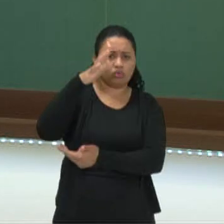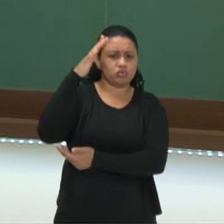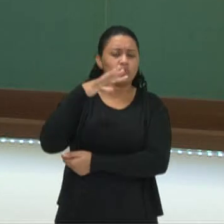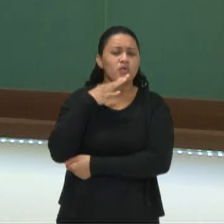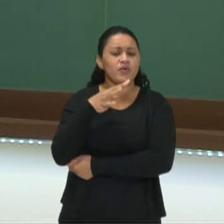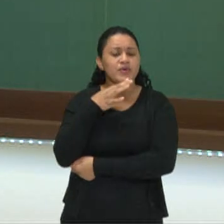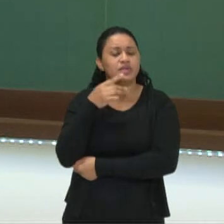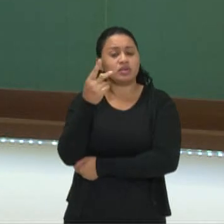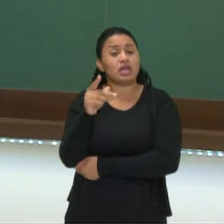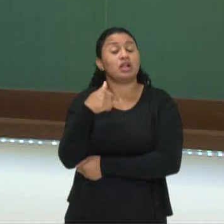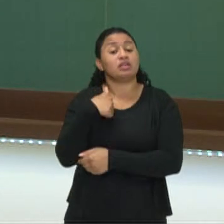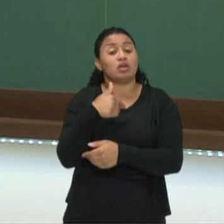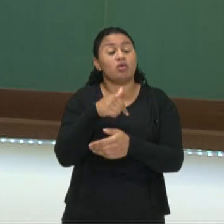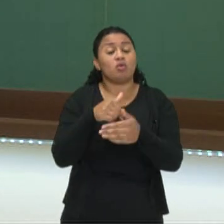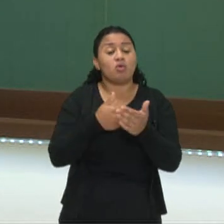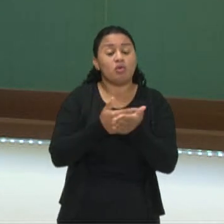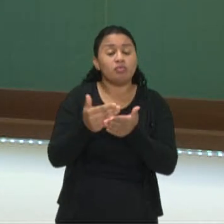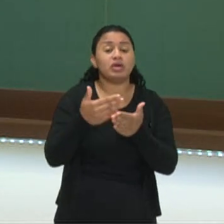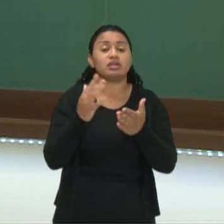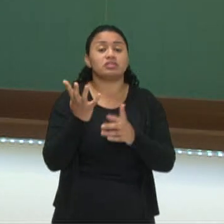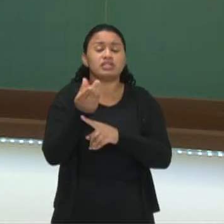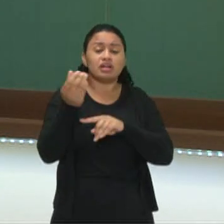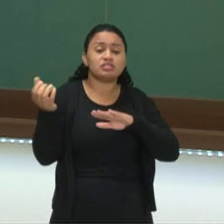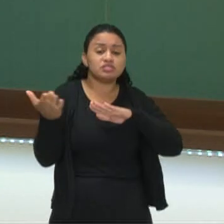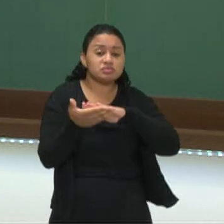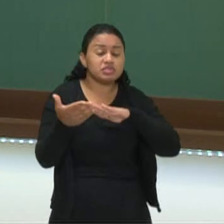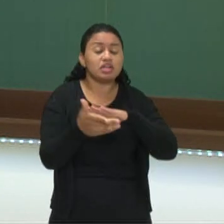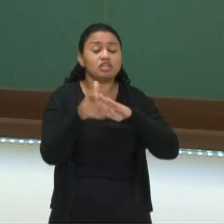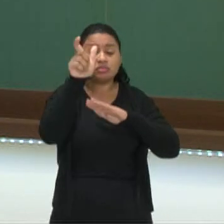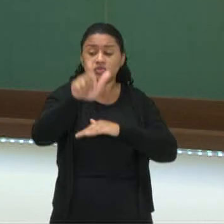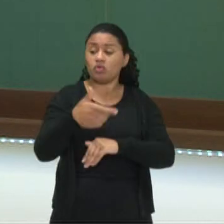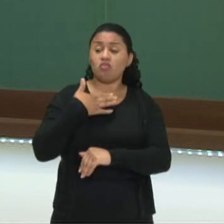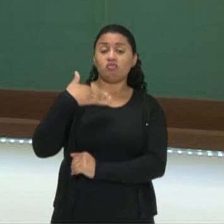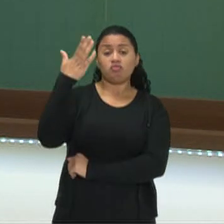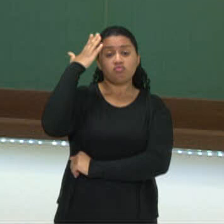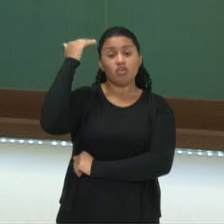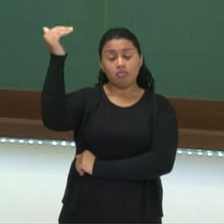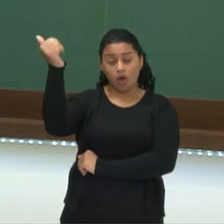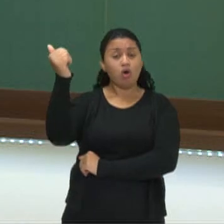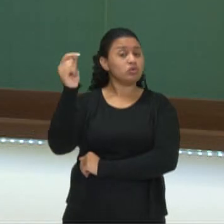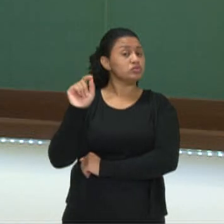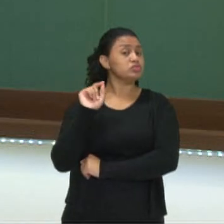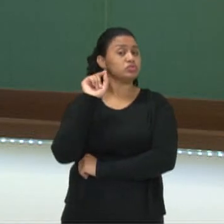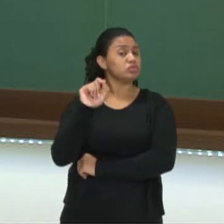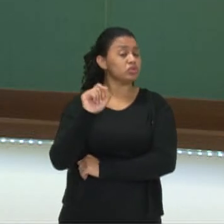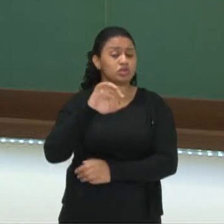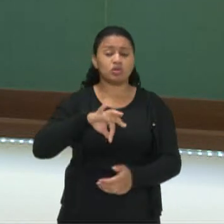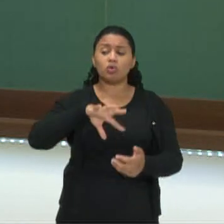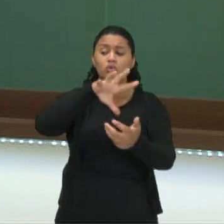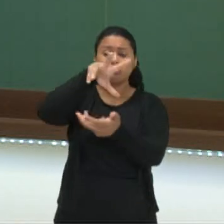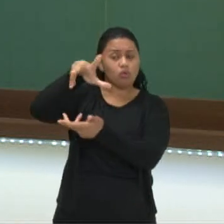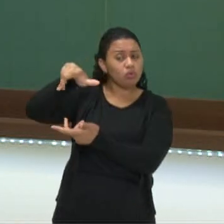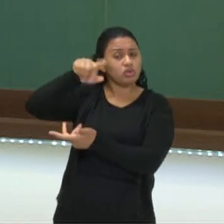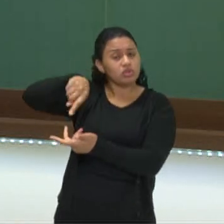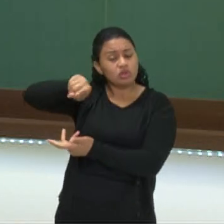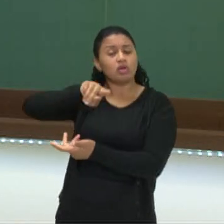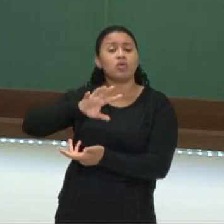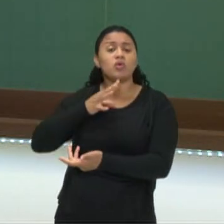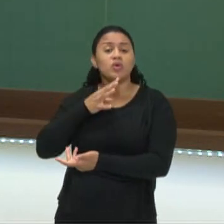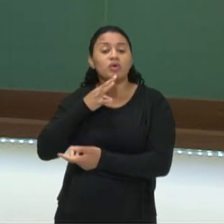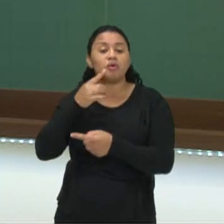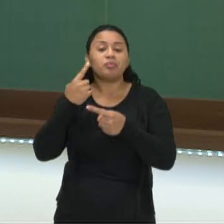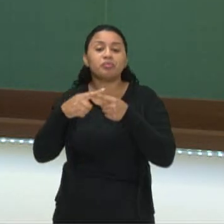arte moderna, acontece uma pessoa que se torna uma celebridade. Essa celebridade significa que ele fica conhecido no mundo todo graças a